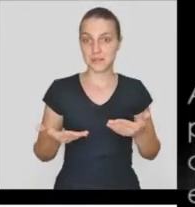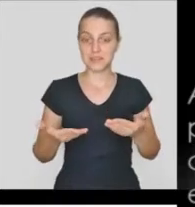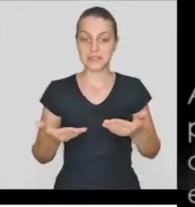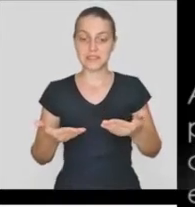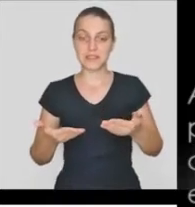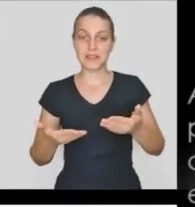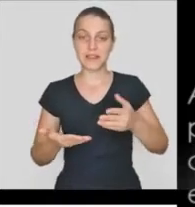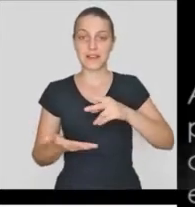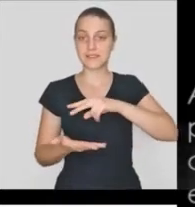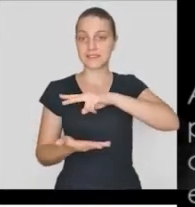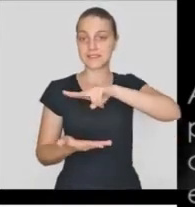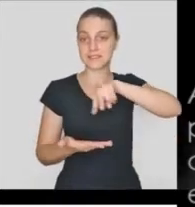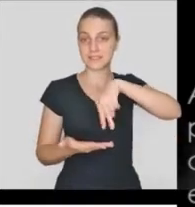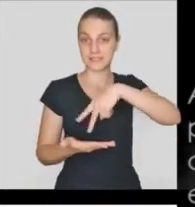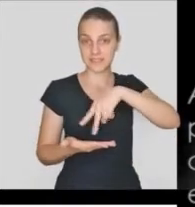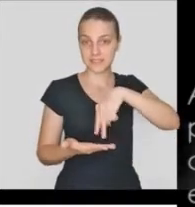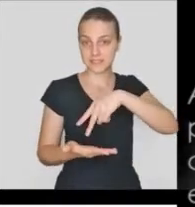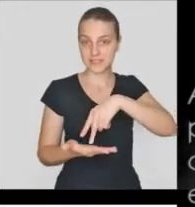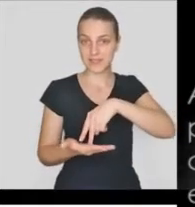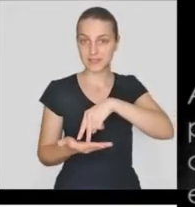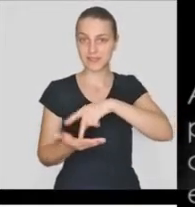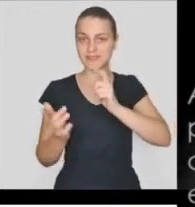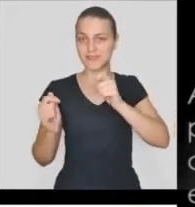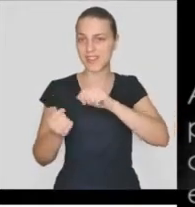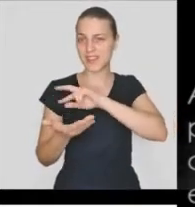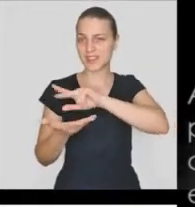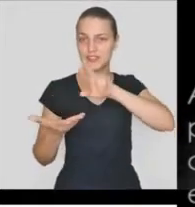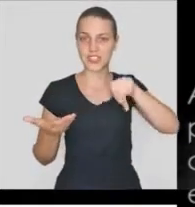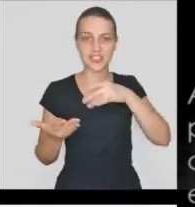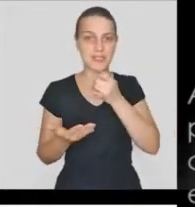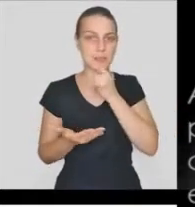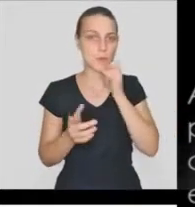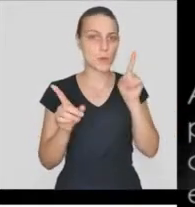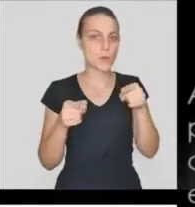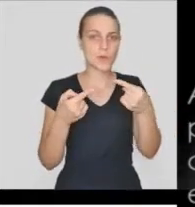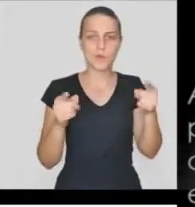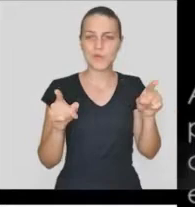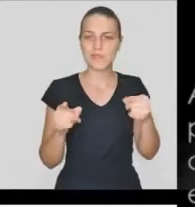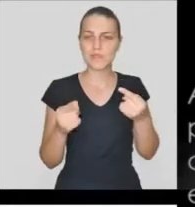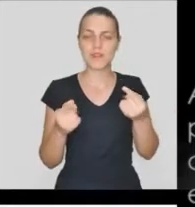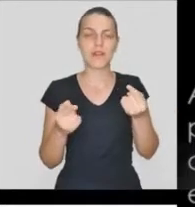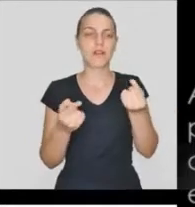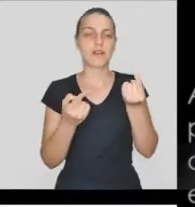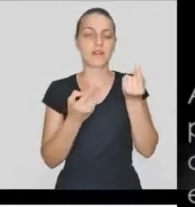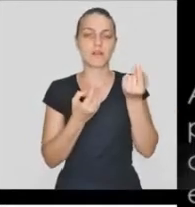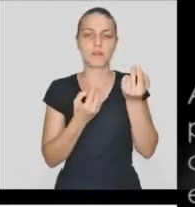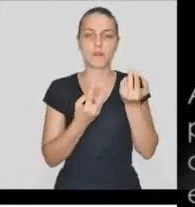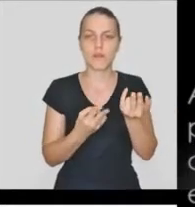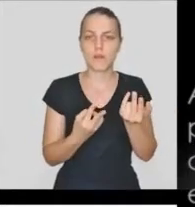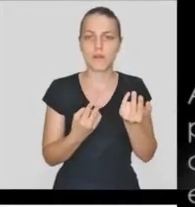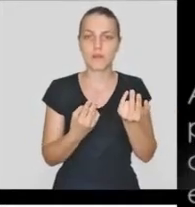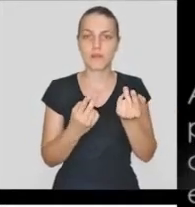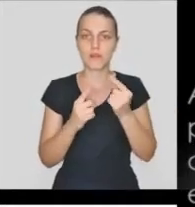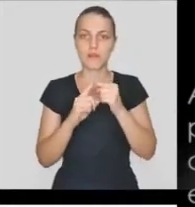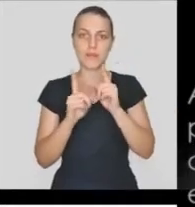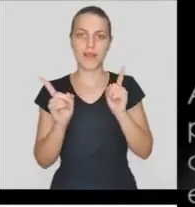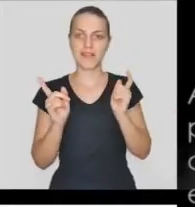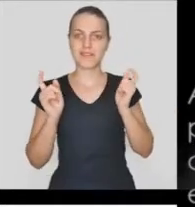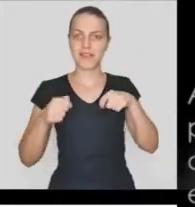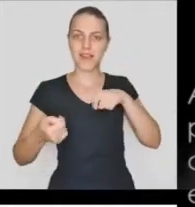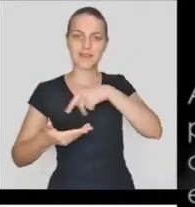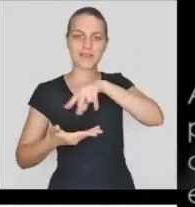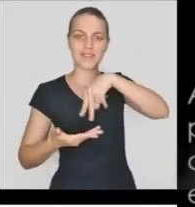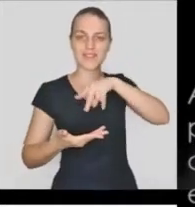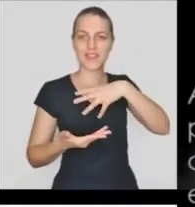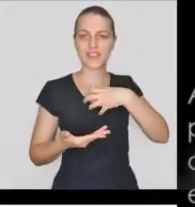mesmo que a música seja a mesma, mesmo que o tema seja o mesmo, mesmo que o enredo seja o mesmo. Mas os espetáculos podem